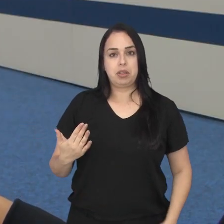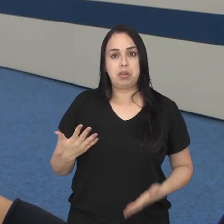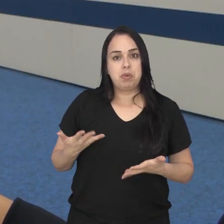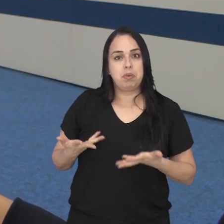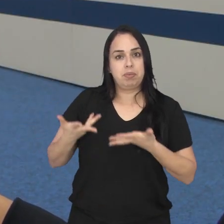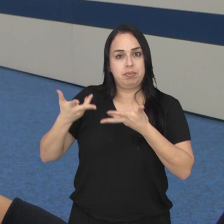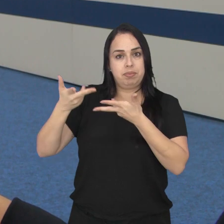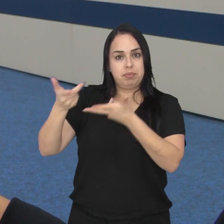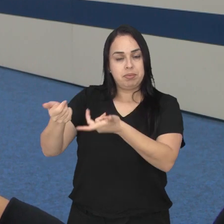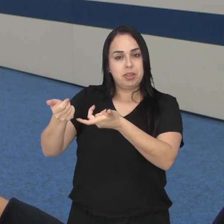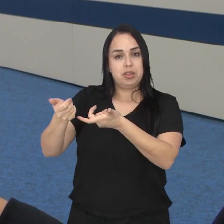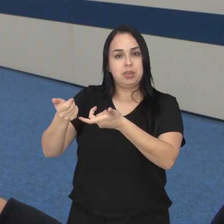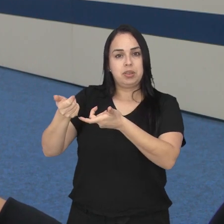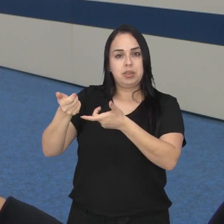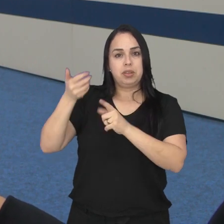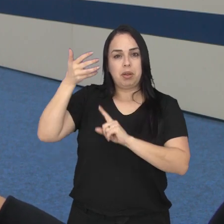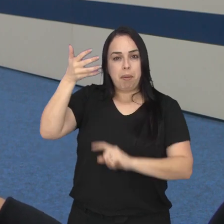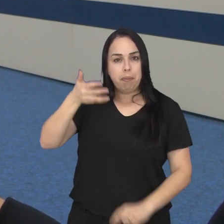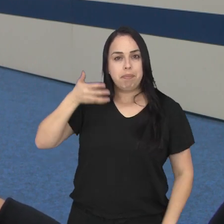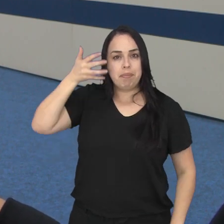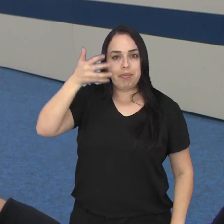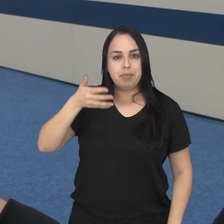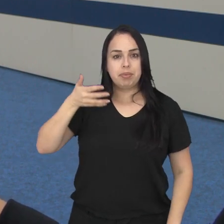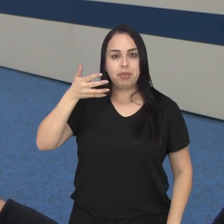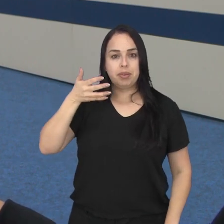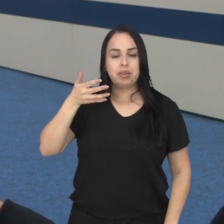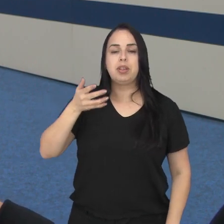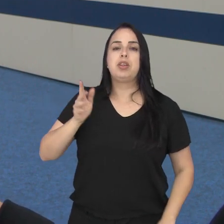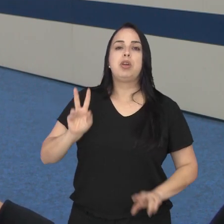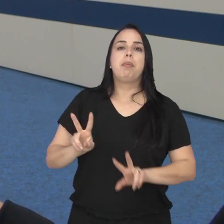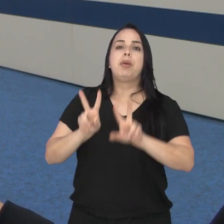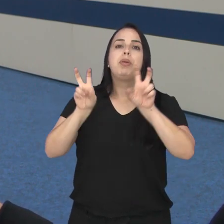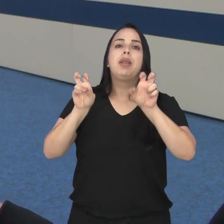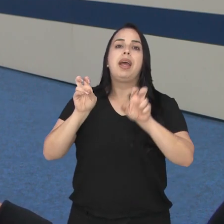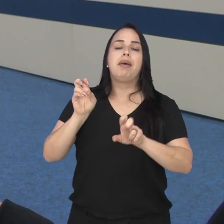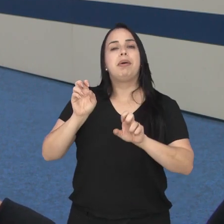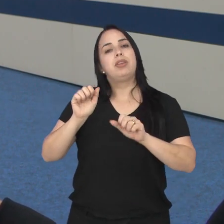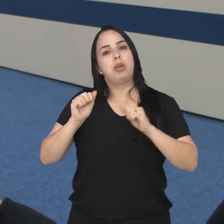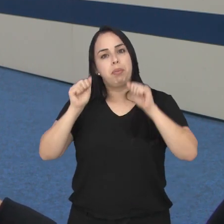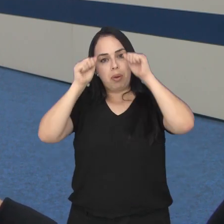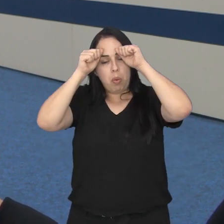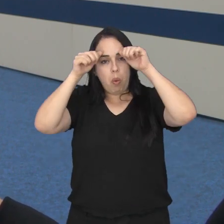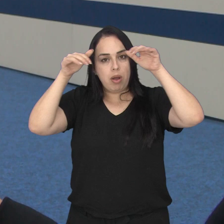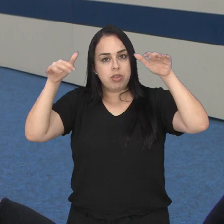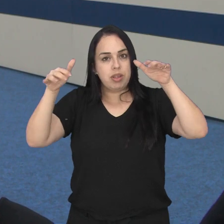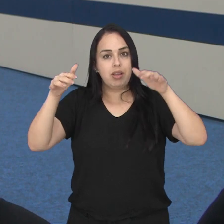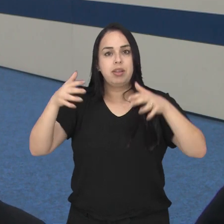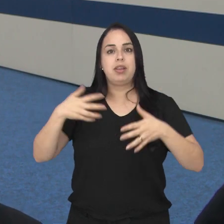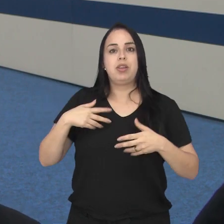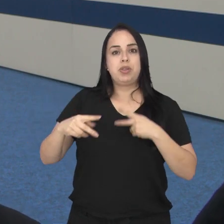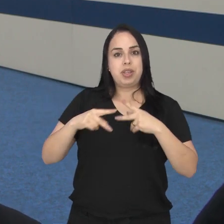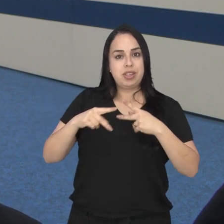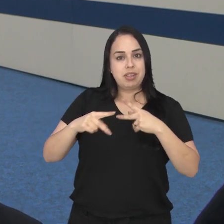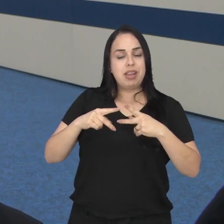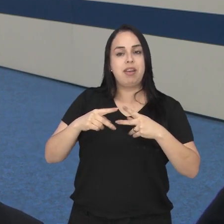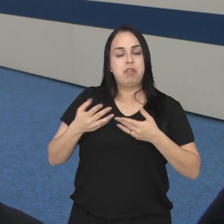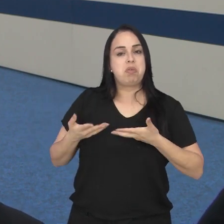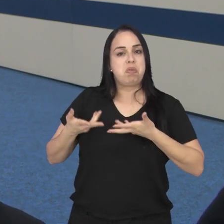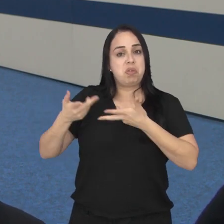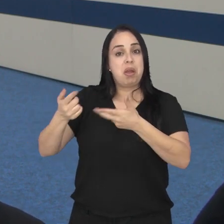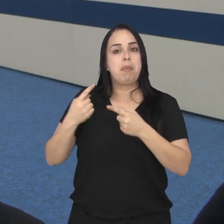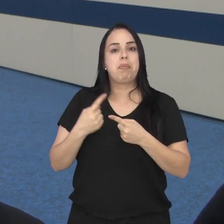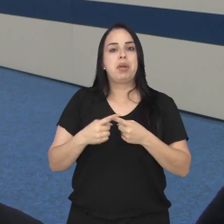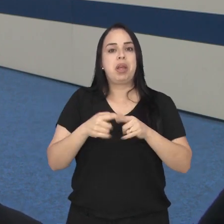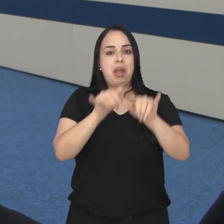Fomos convidados para participar de um fórum os primeiro fórum Sul Mineiro sobre autismo São José aí foi convidado em relação às